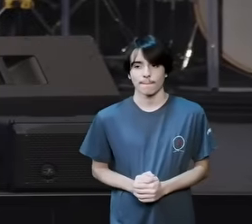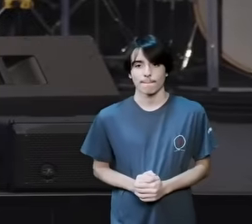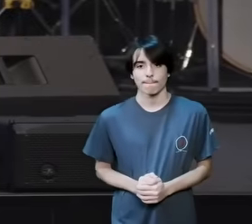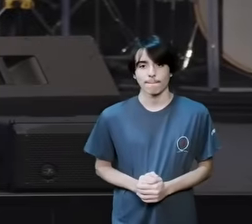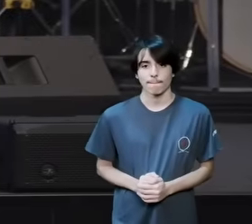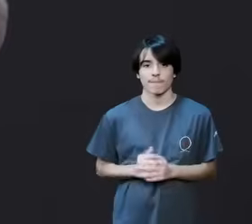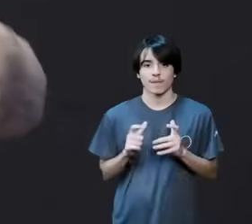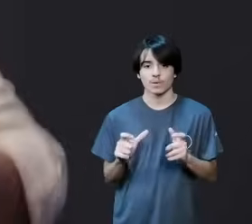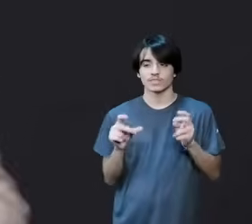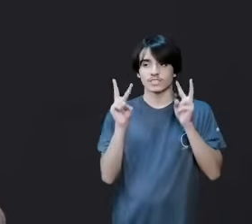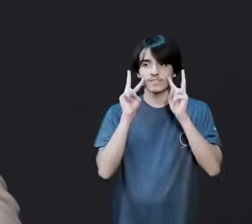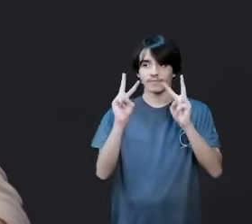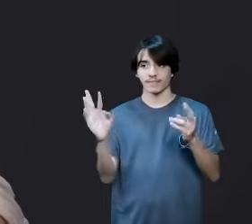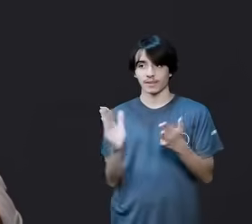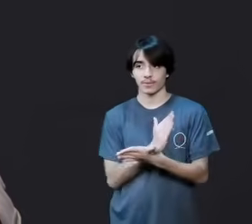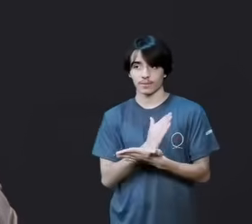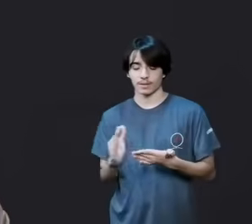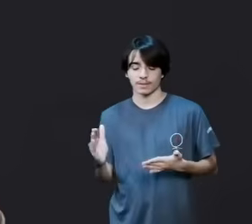aonde ele vê alguém